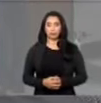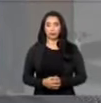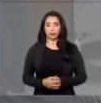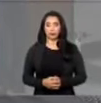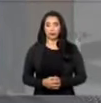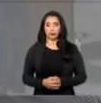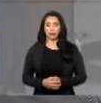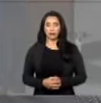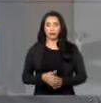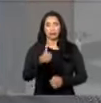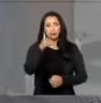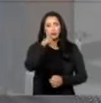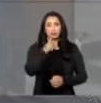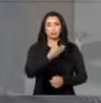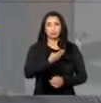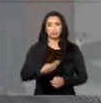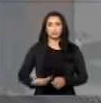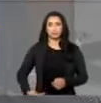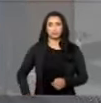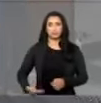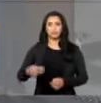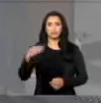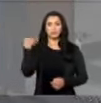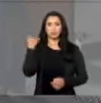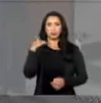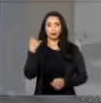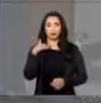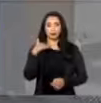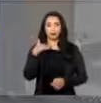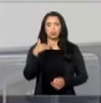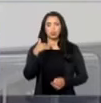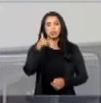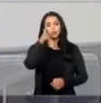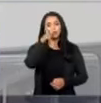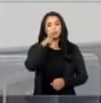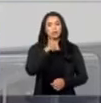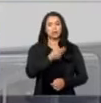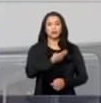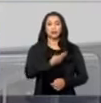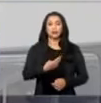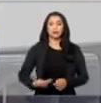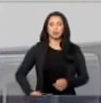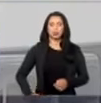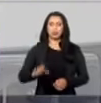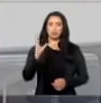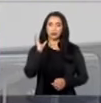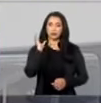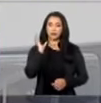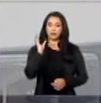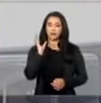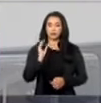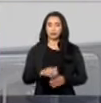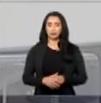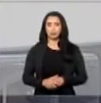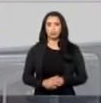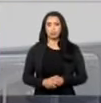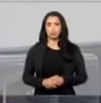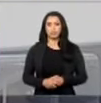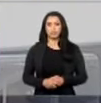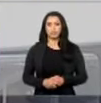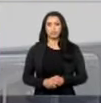senhora ministra Carmen Lúcia, excelentíssima senhora ministra Rosa Weber,